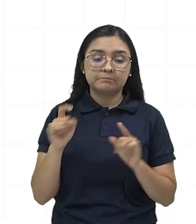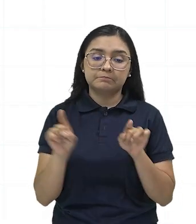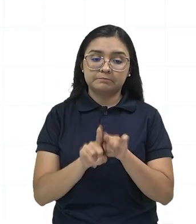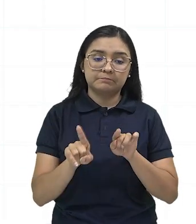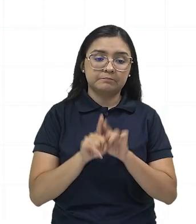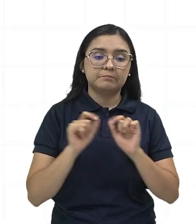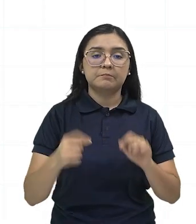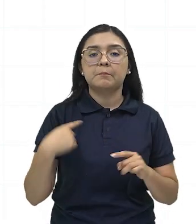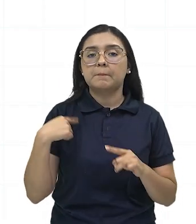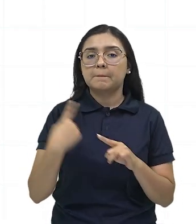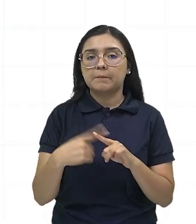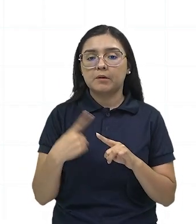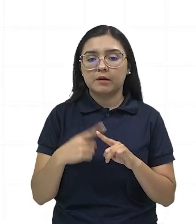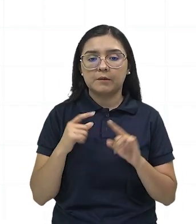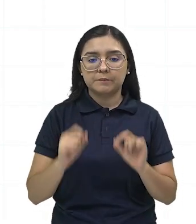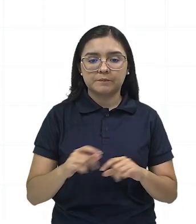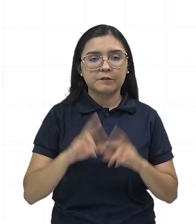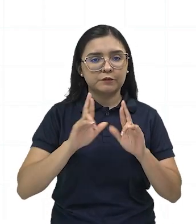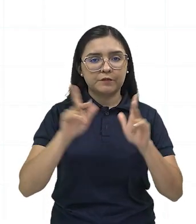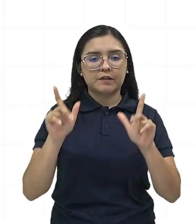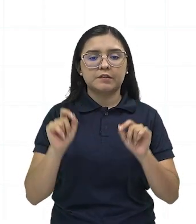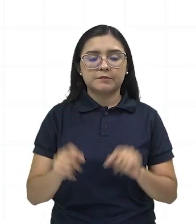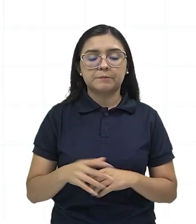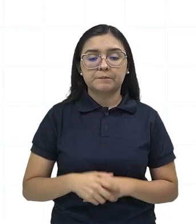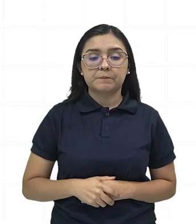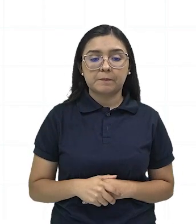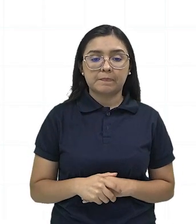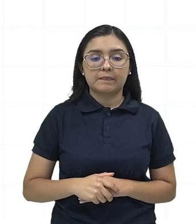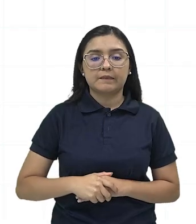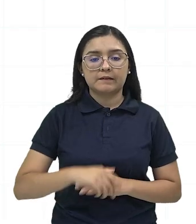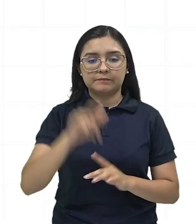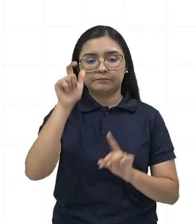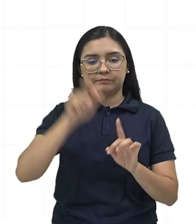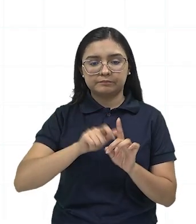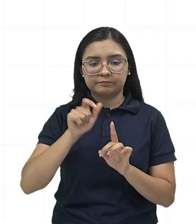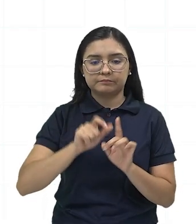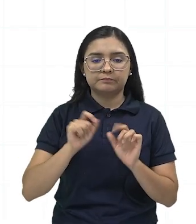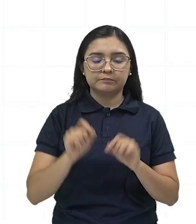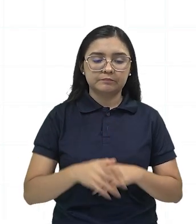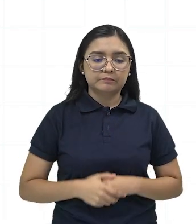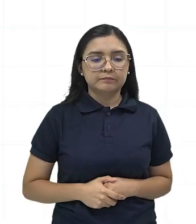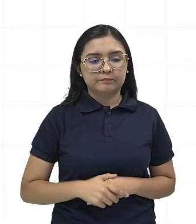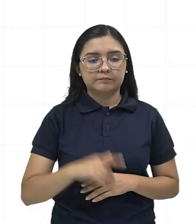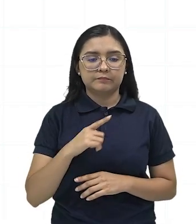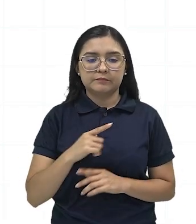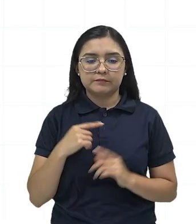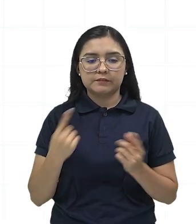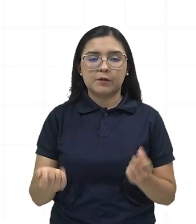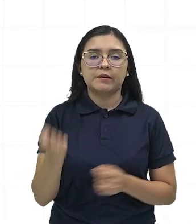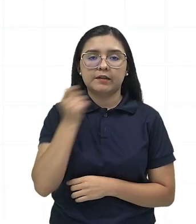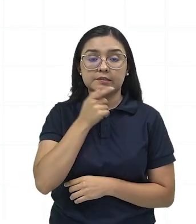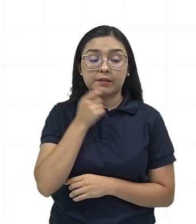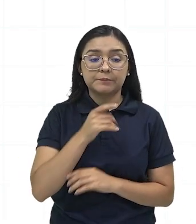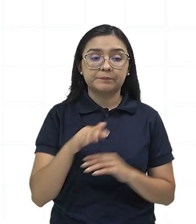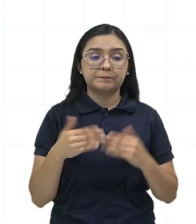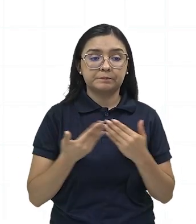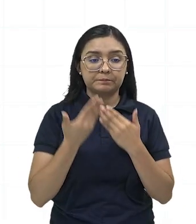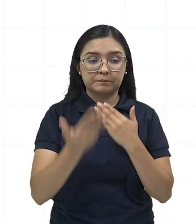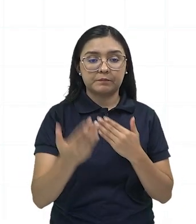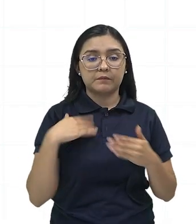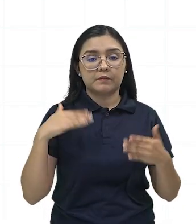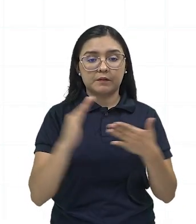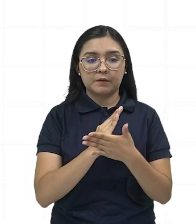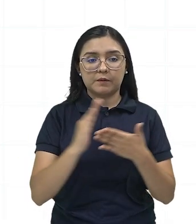Geralmente, justamente porque eles são peculiares, é que eles causam riso, né? Eles são exagerados, hiperbólicos. Lá na sequência,